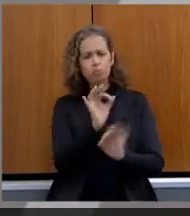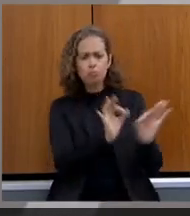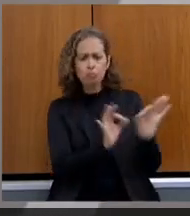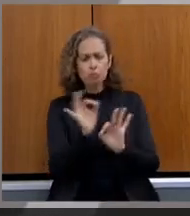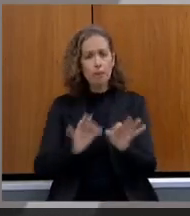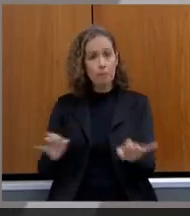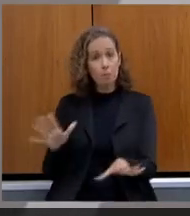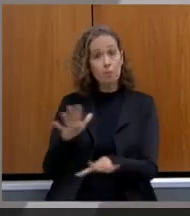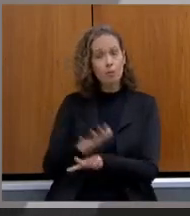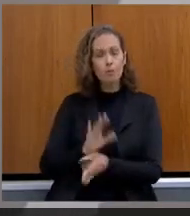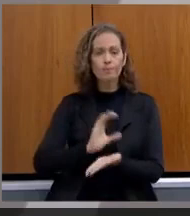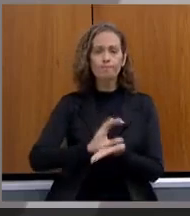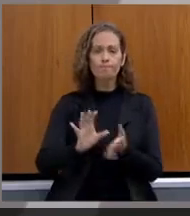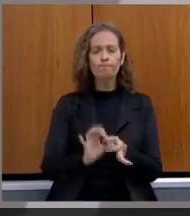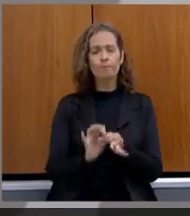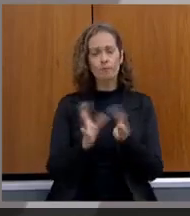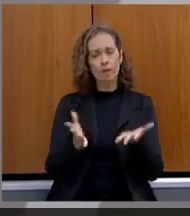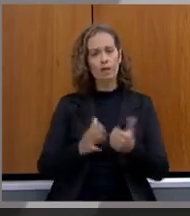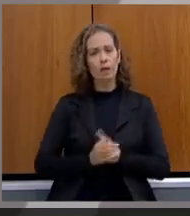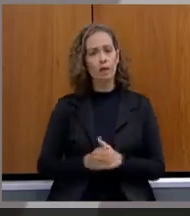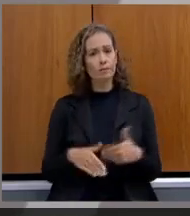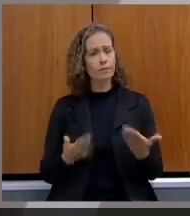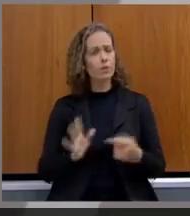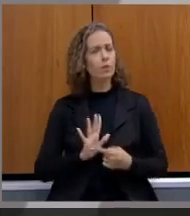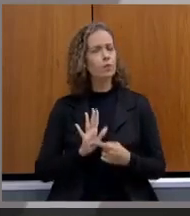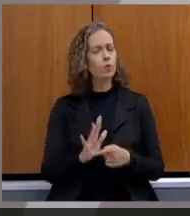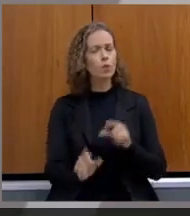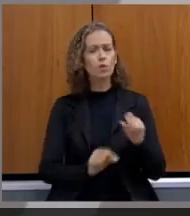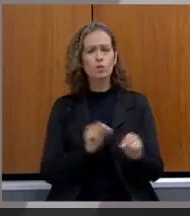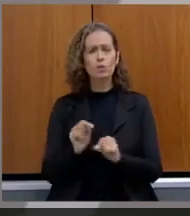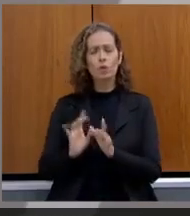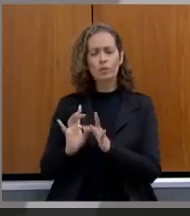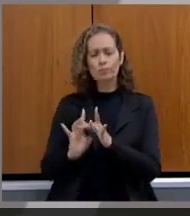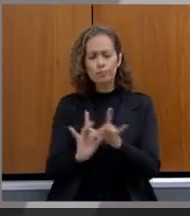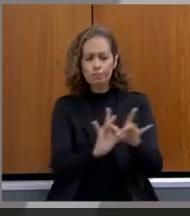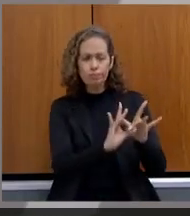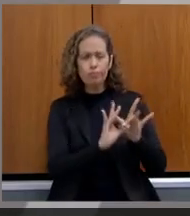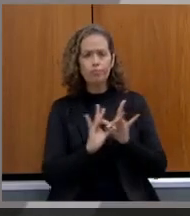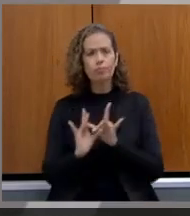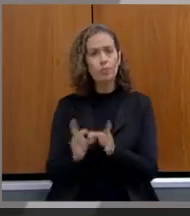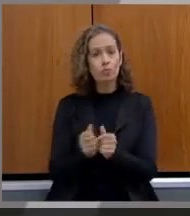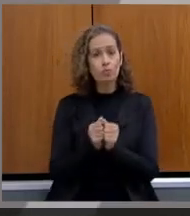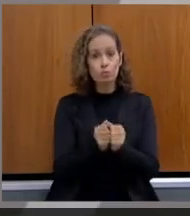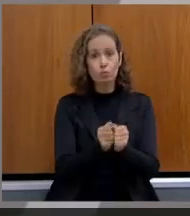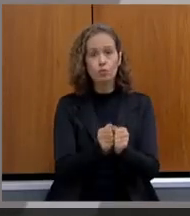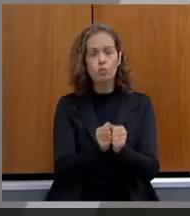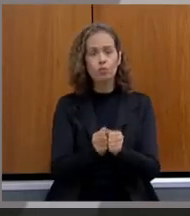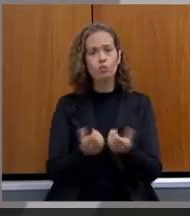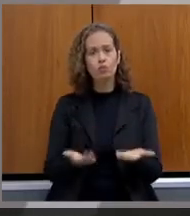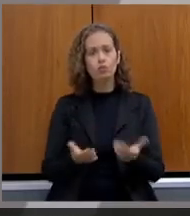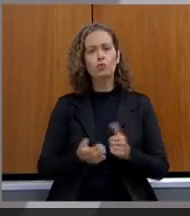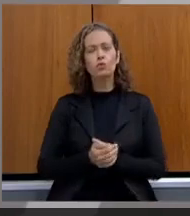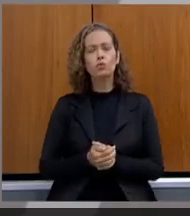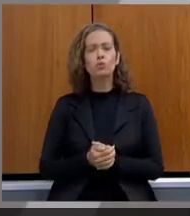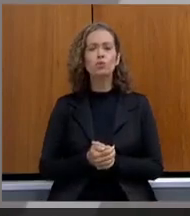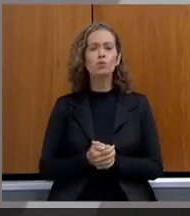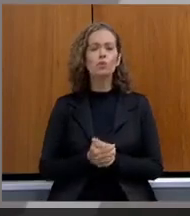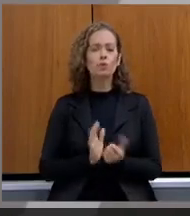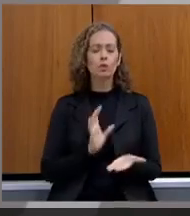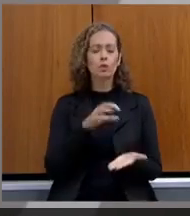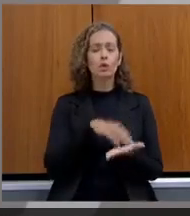liberado Isso é uma prova do sincronismo da sintonia da conexão no da capital central